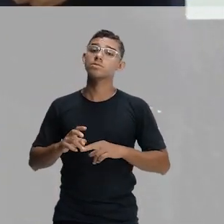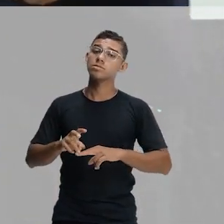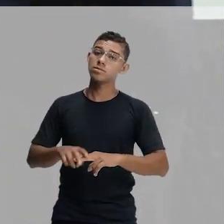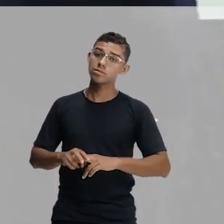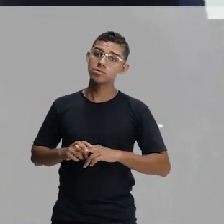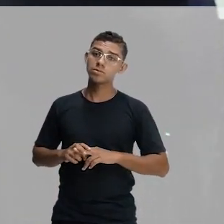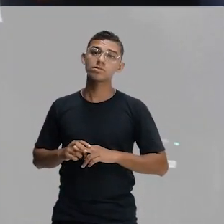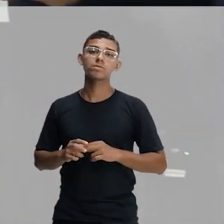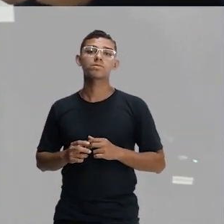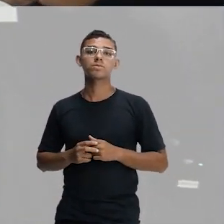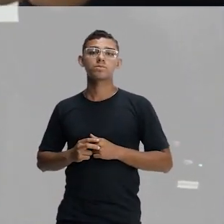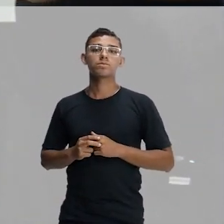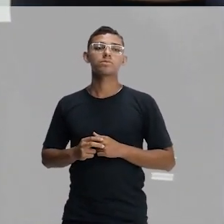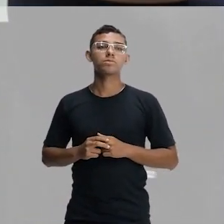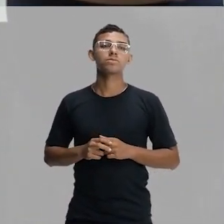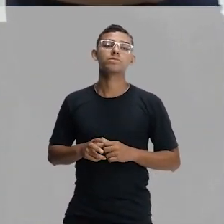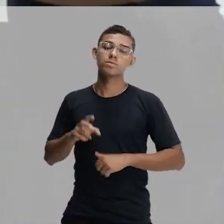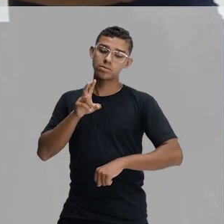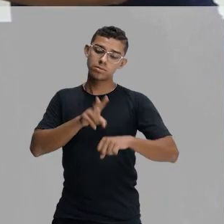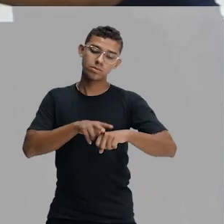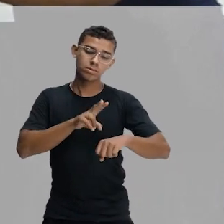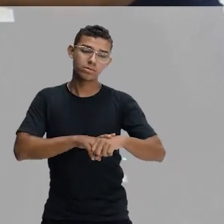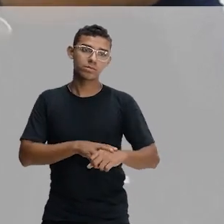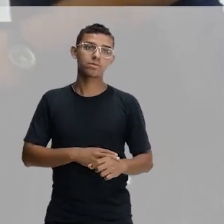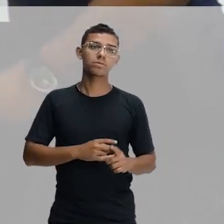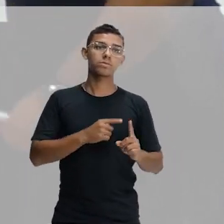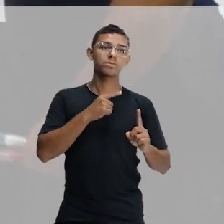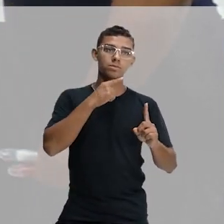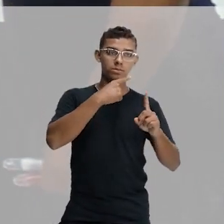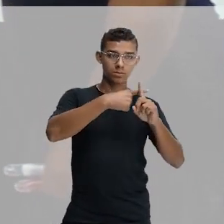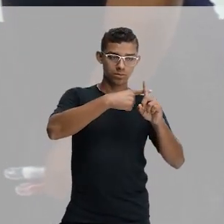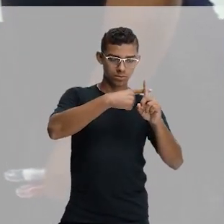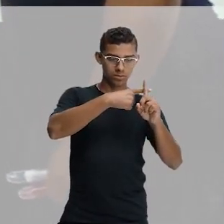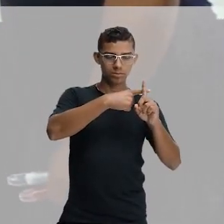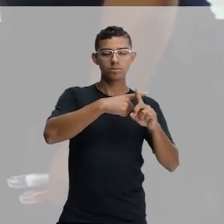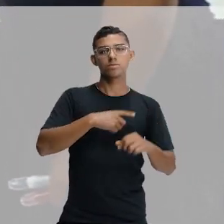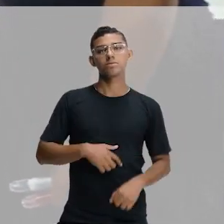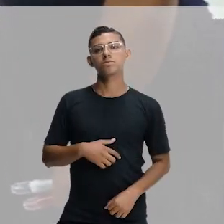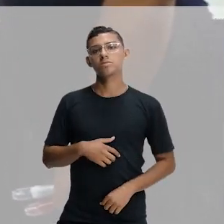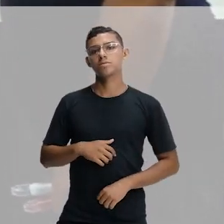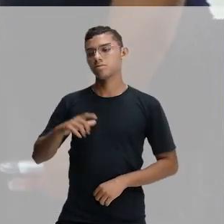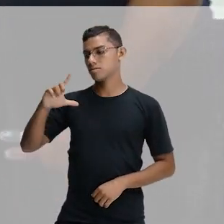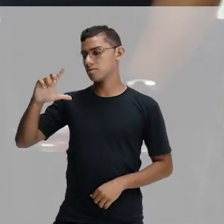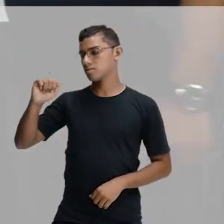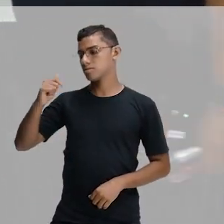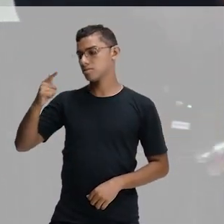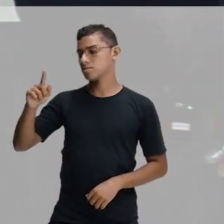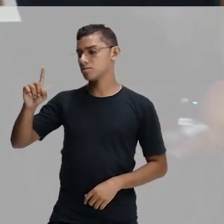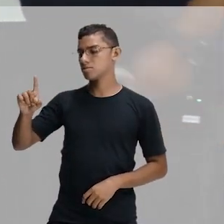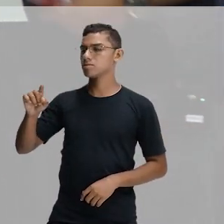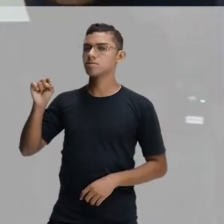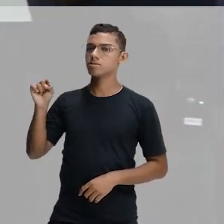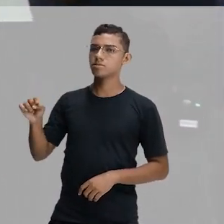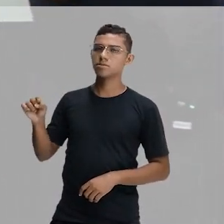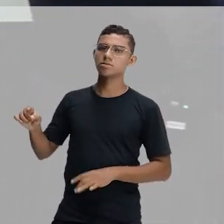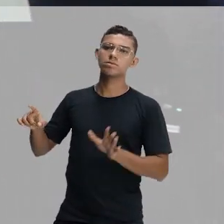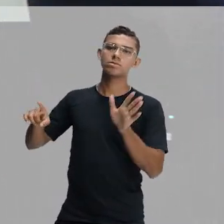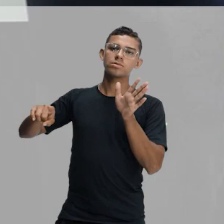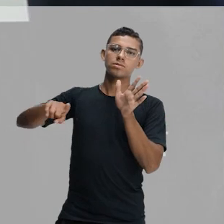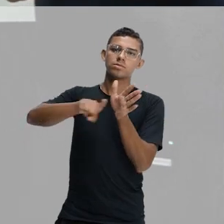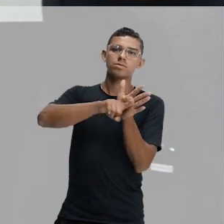Porém, esse do vidro será positivo, diferente de zero e